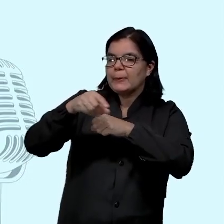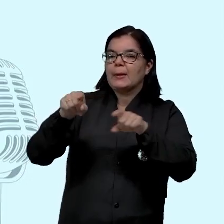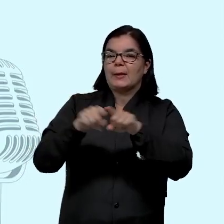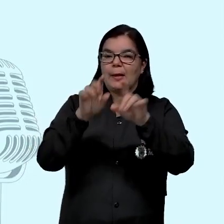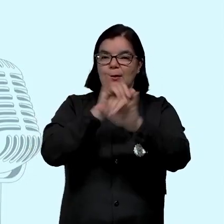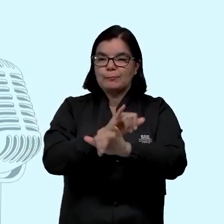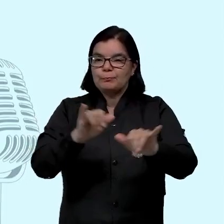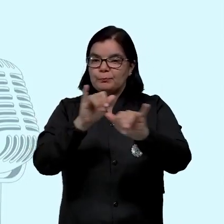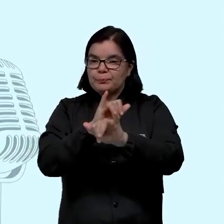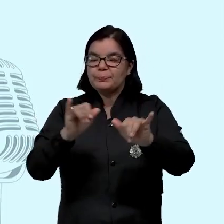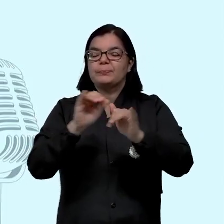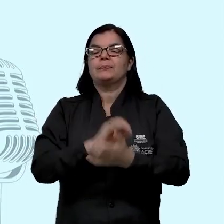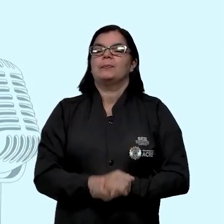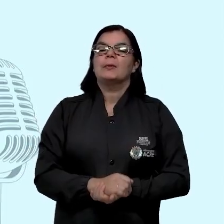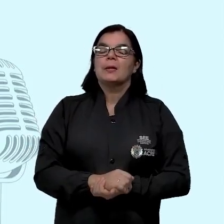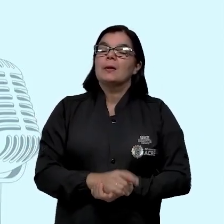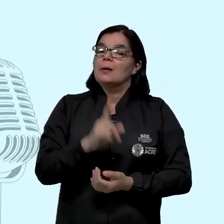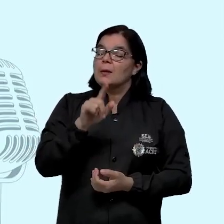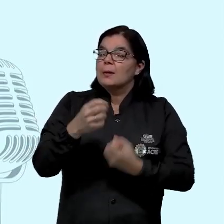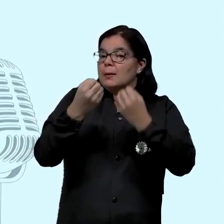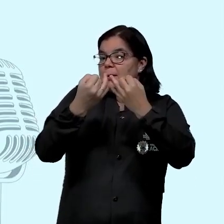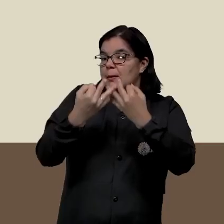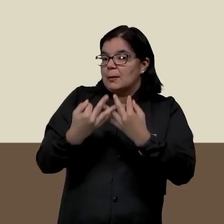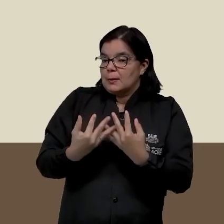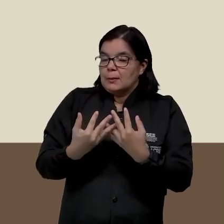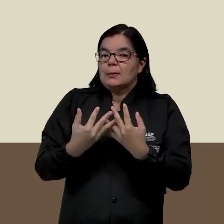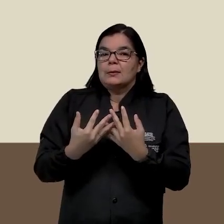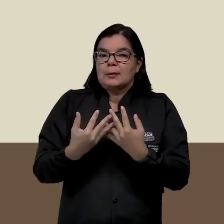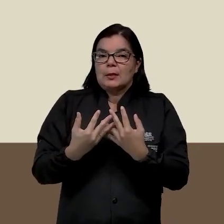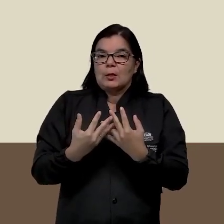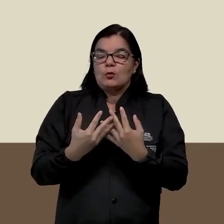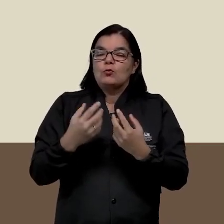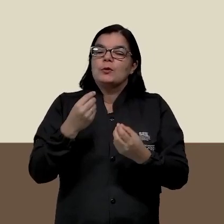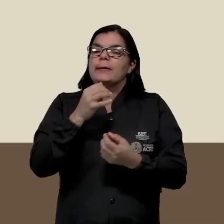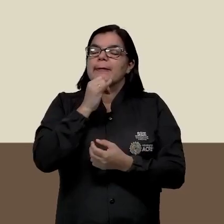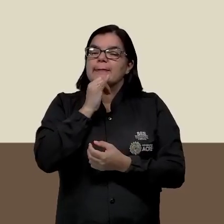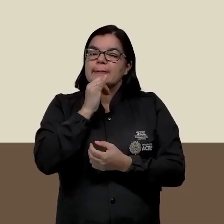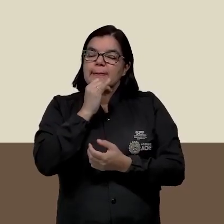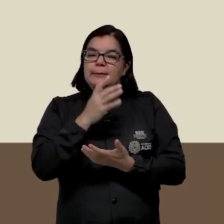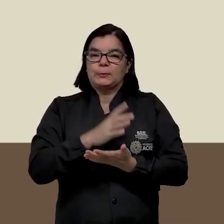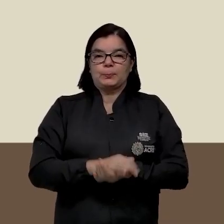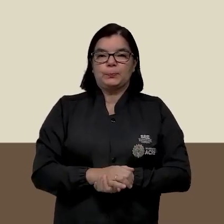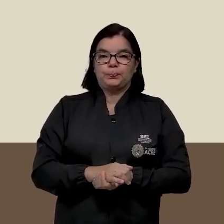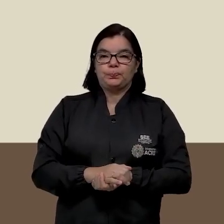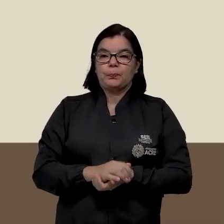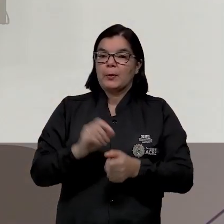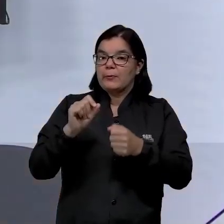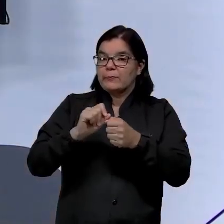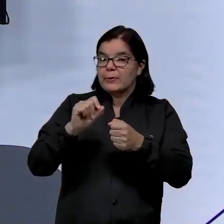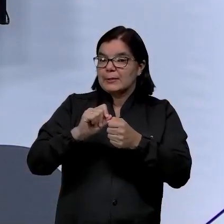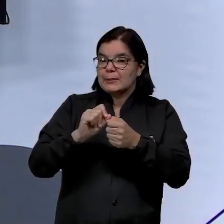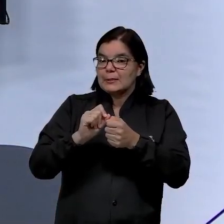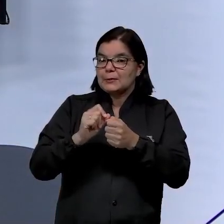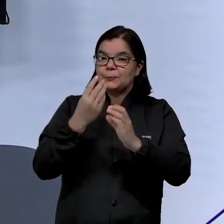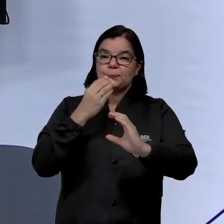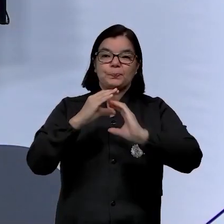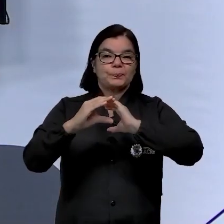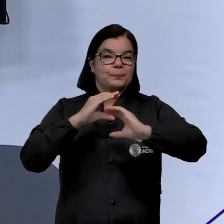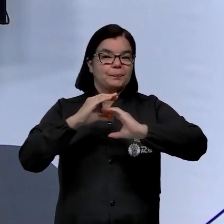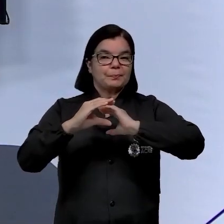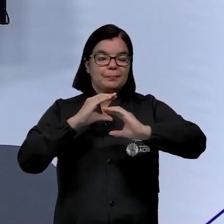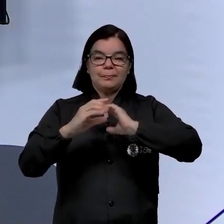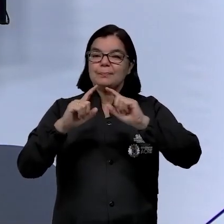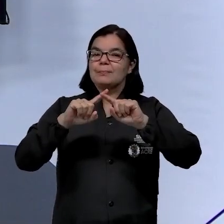da obra. Isso aqui, gente, estou falando num caso de produção musical. Mas,